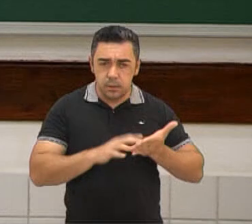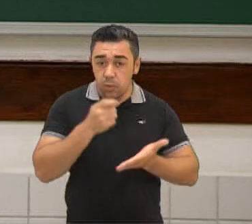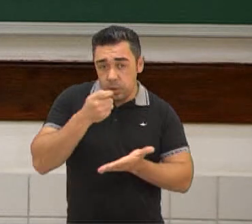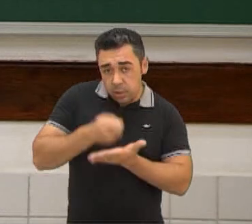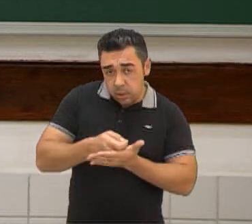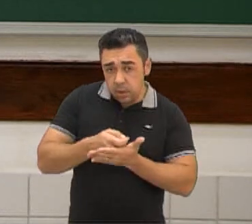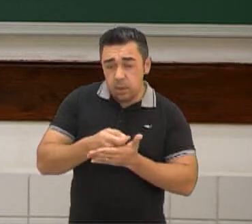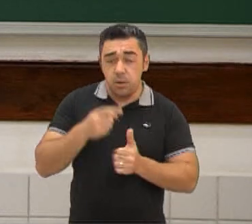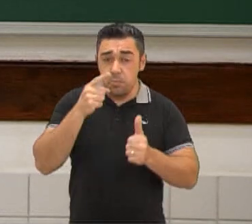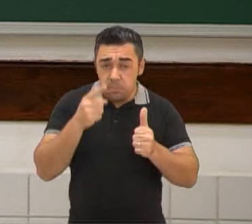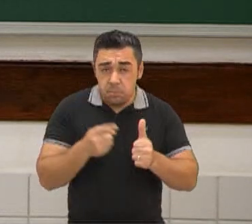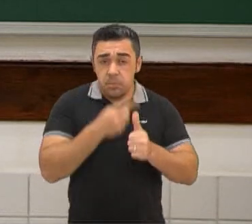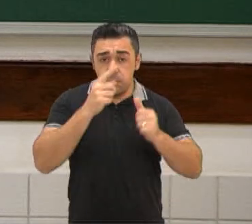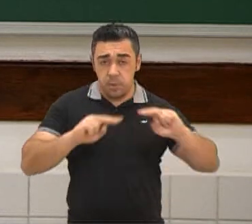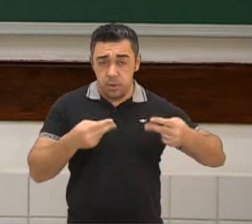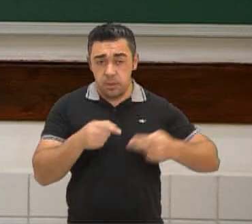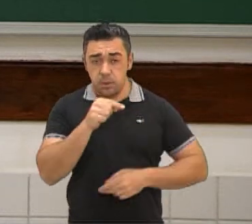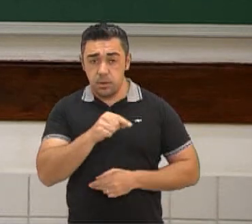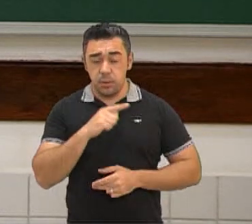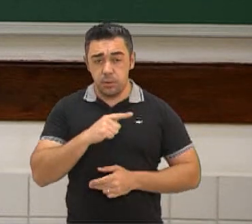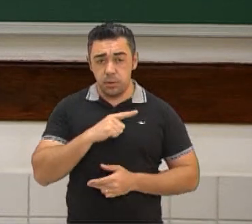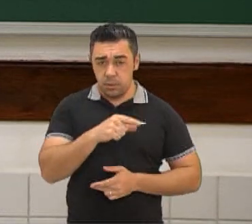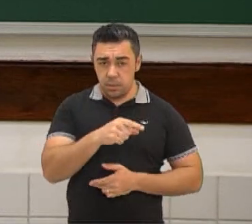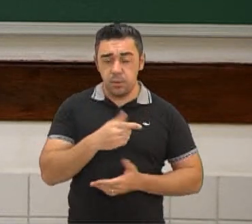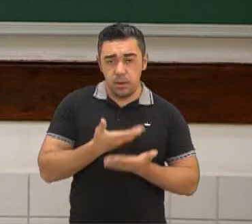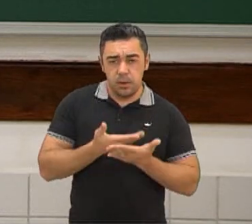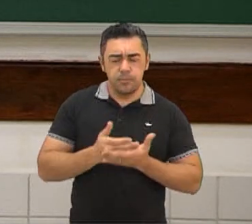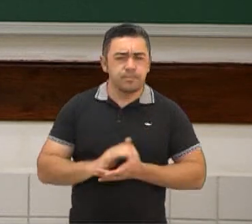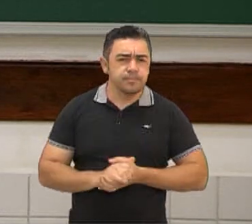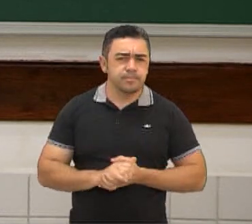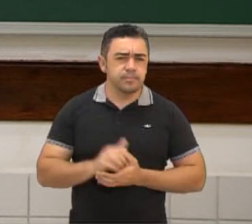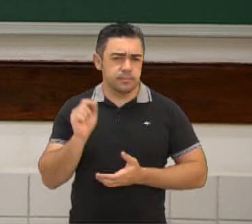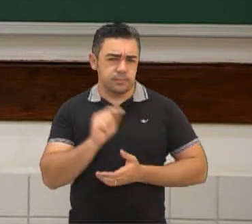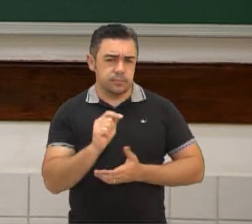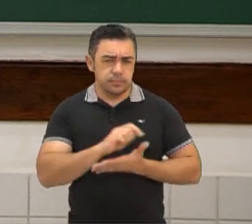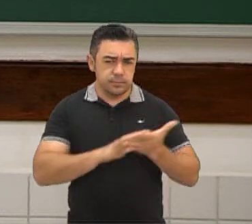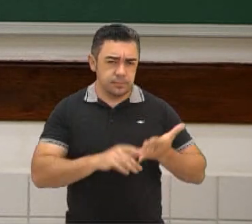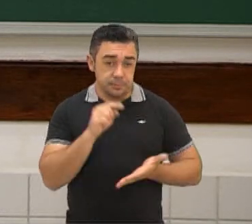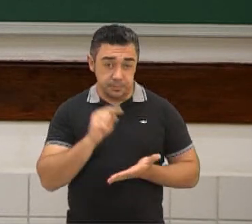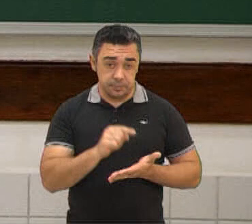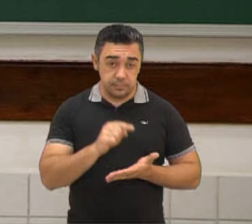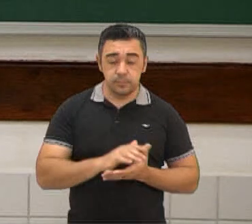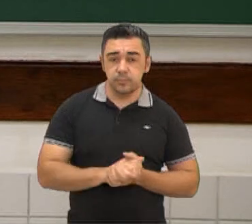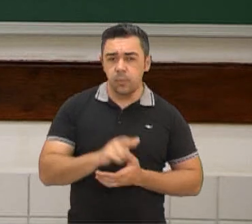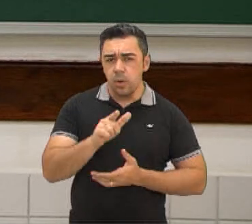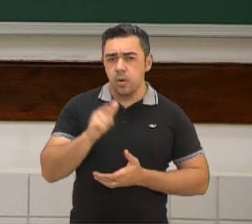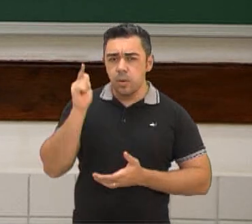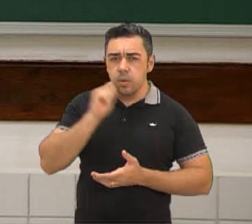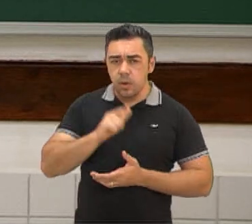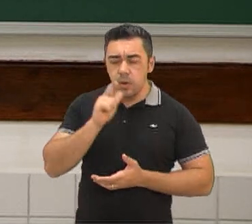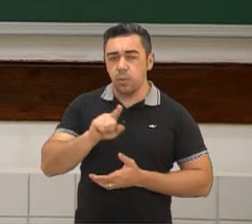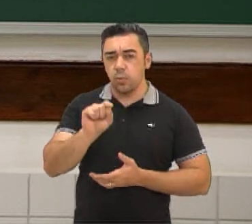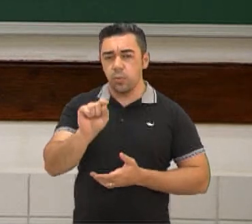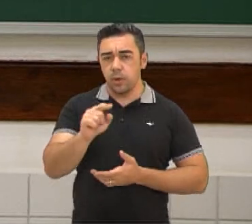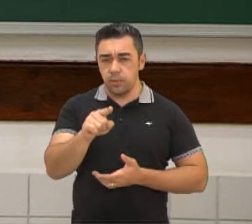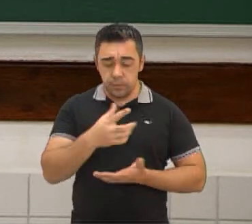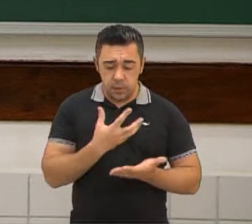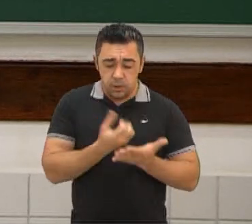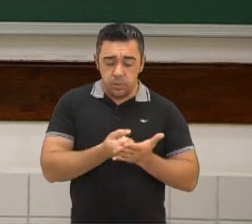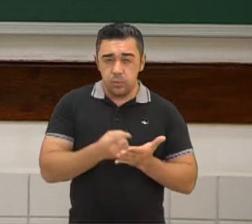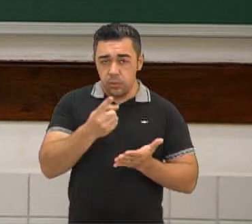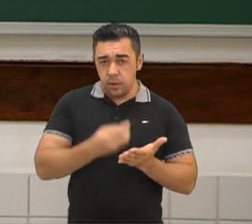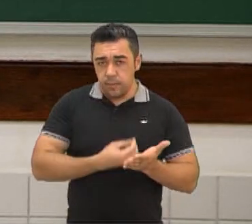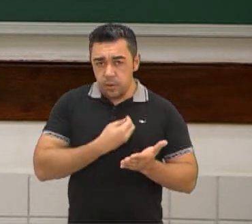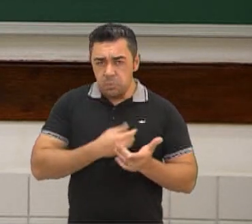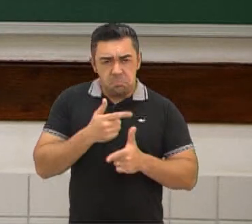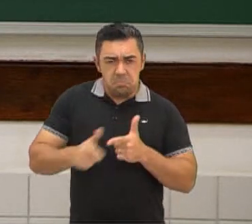o primeiro link que aparece ali no arquivo da aula. Fazendo essa atividade, você vai garantir a sua frequência na aula e não vai